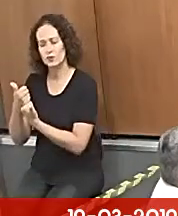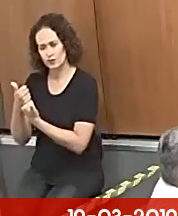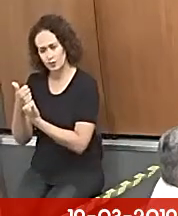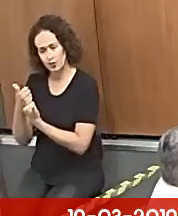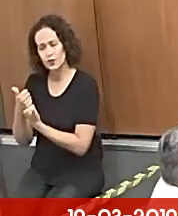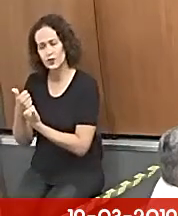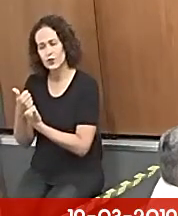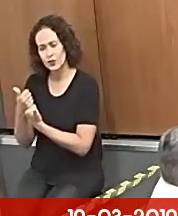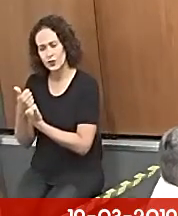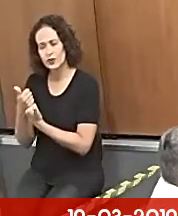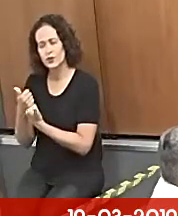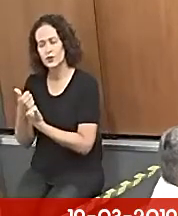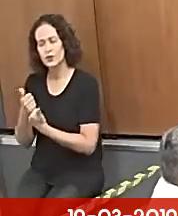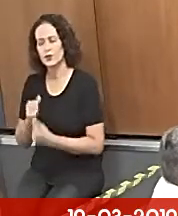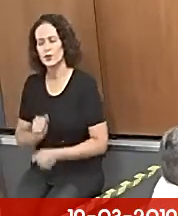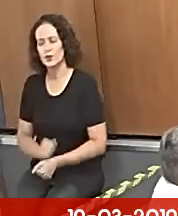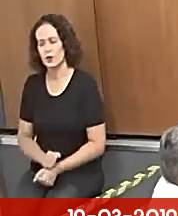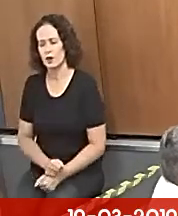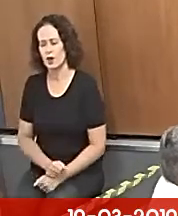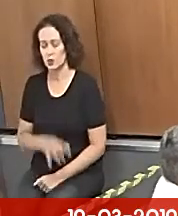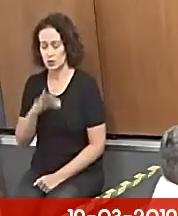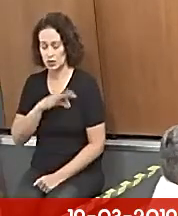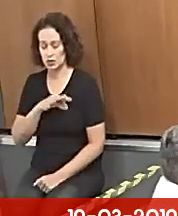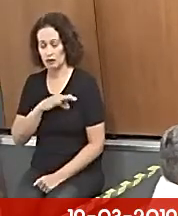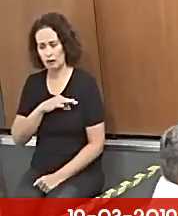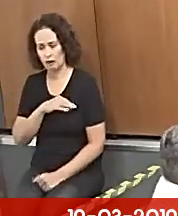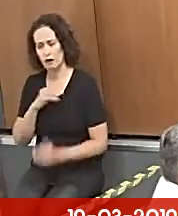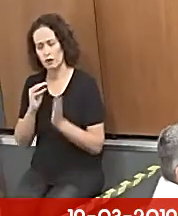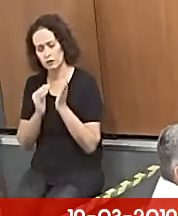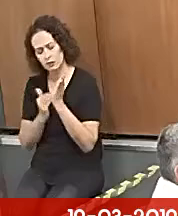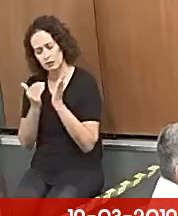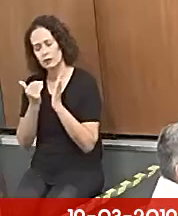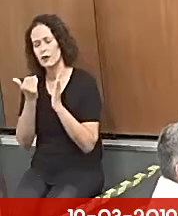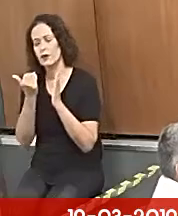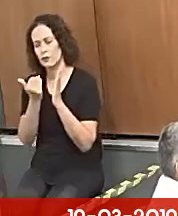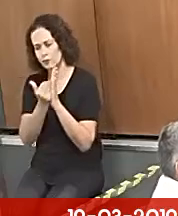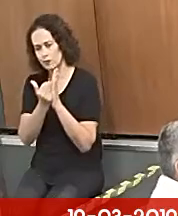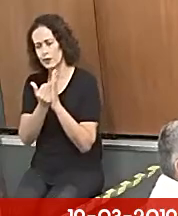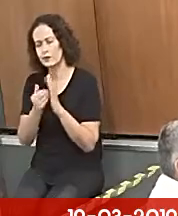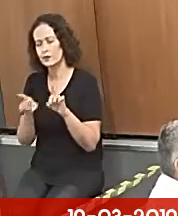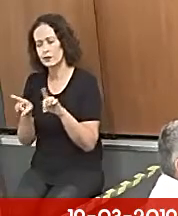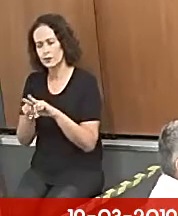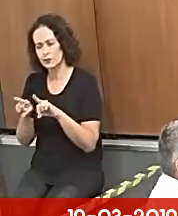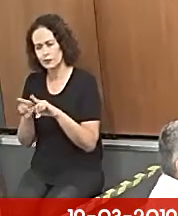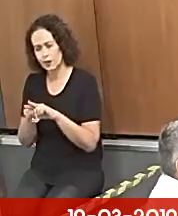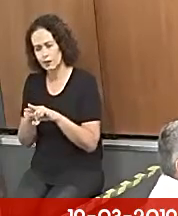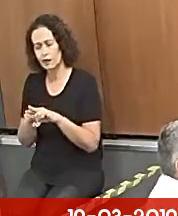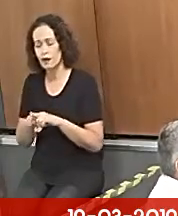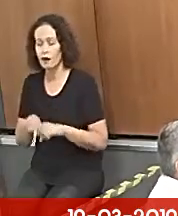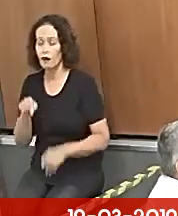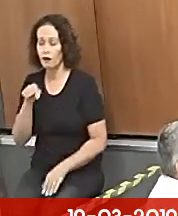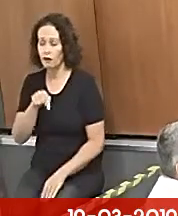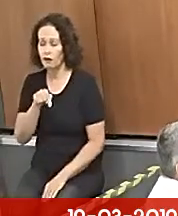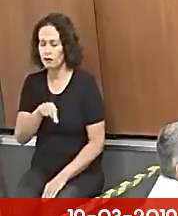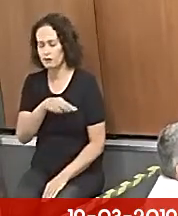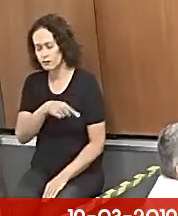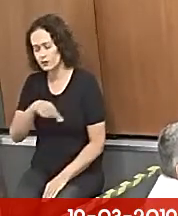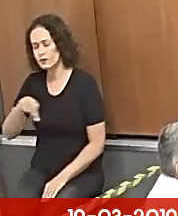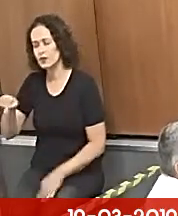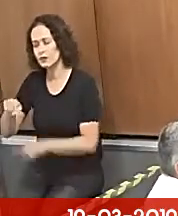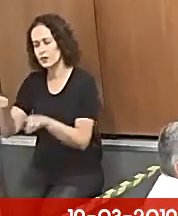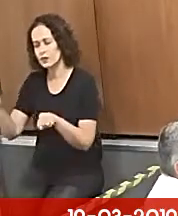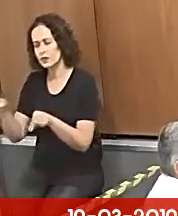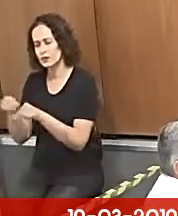acrescenta se um dade no salário dele nem seu nome correto né aí ele vai para a sala de aula ele não tenha